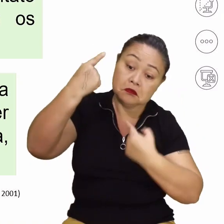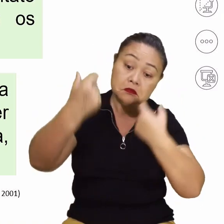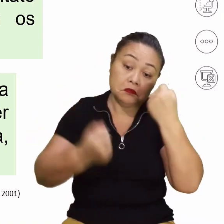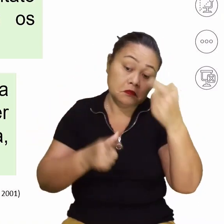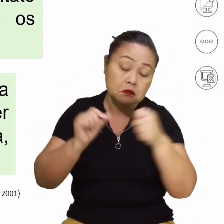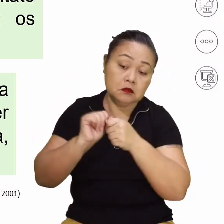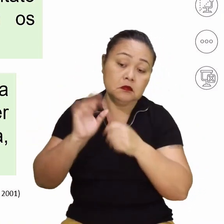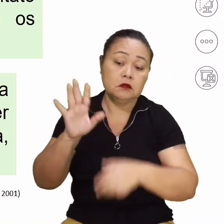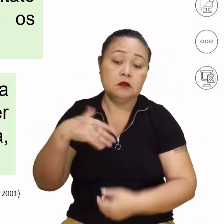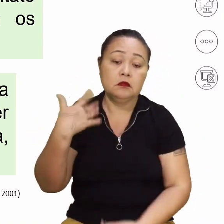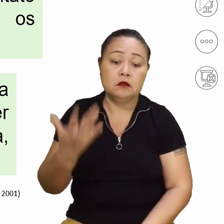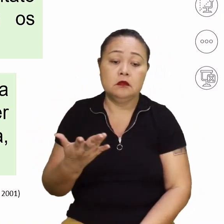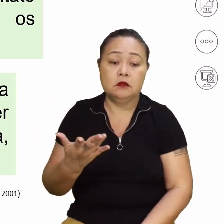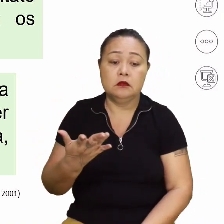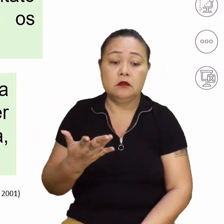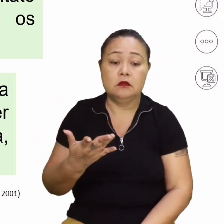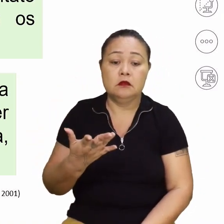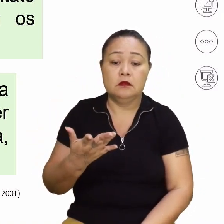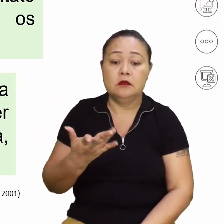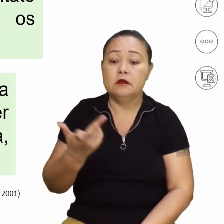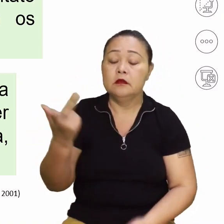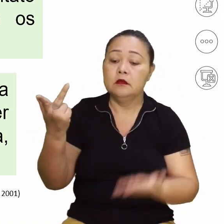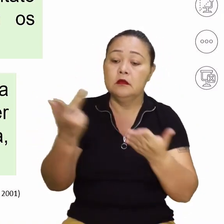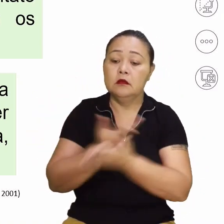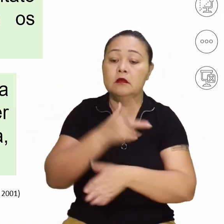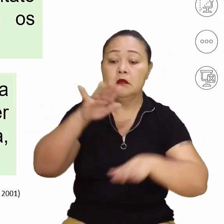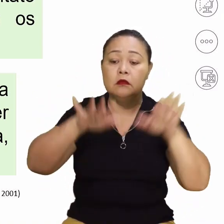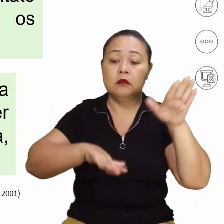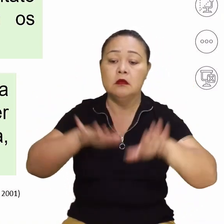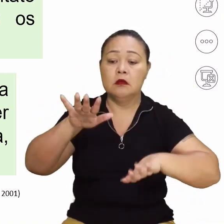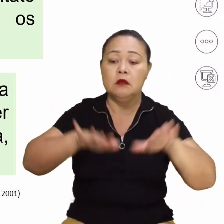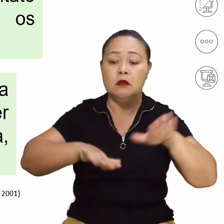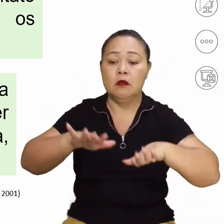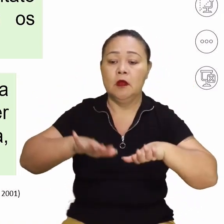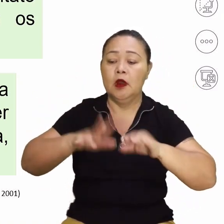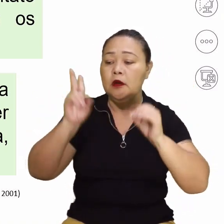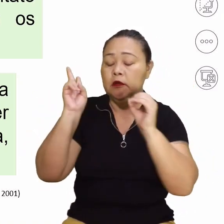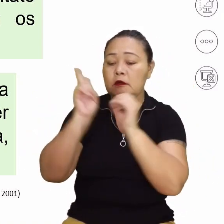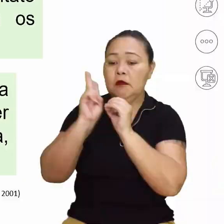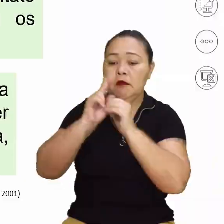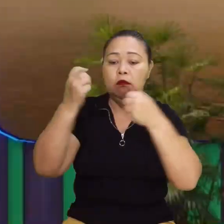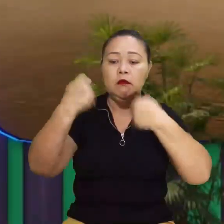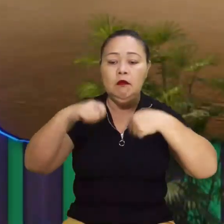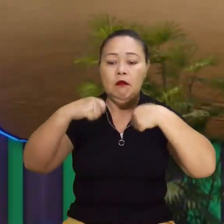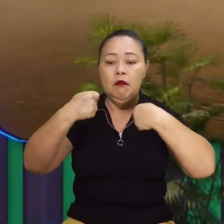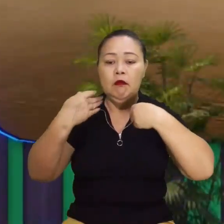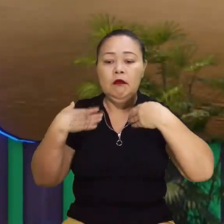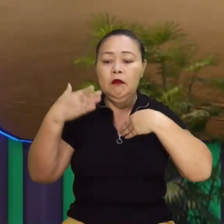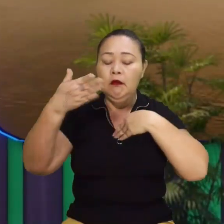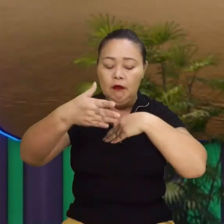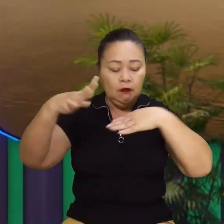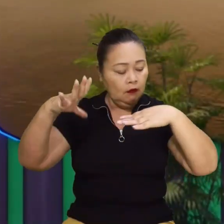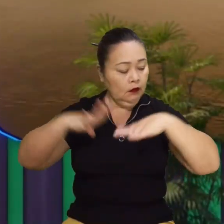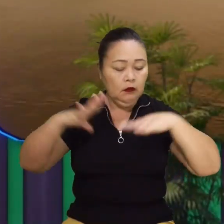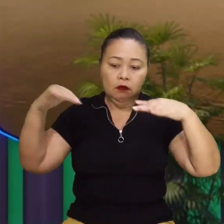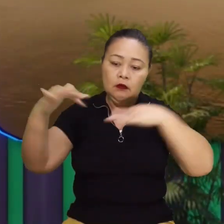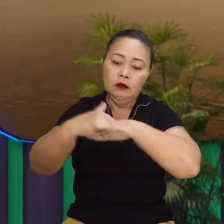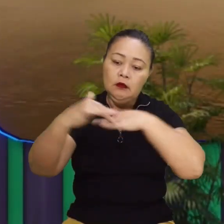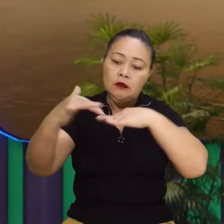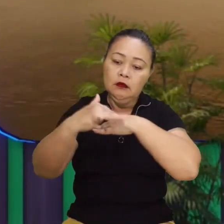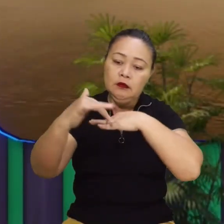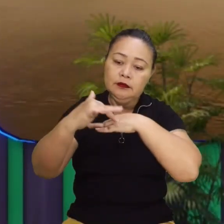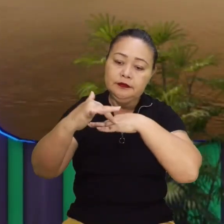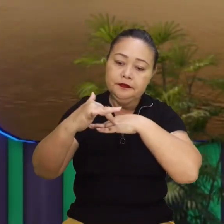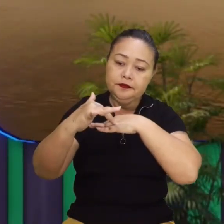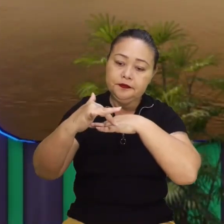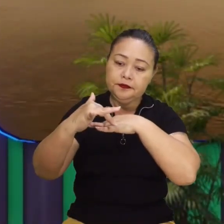brancos é assim que acontece Às vezes de um indígena precisar ir na cidade Oi e